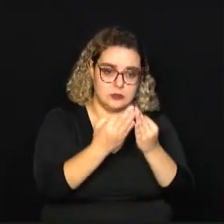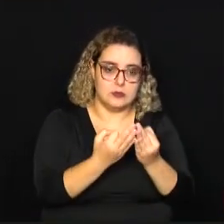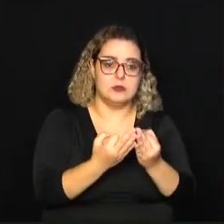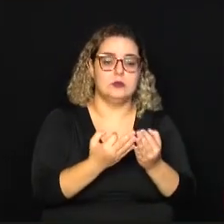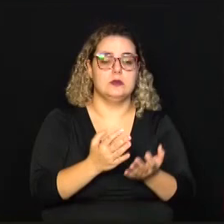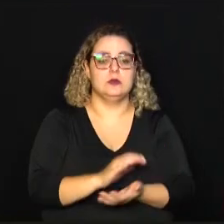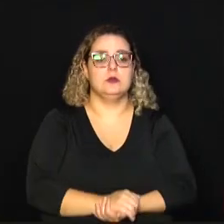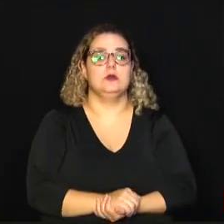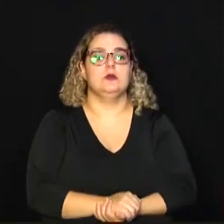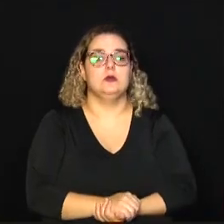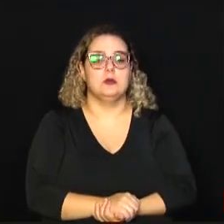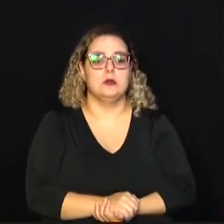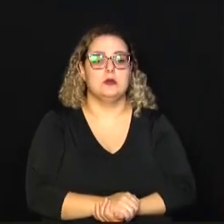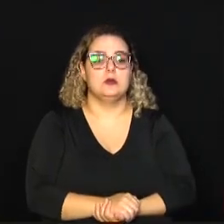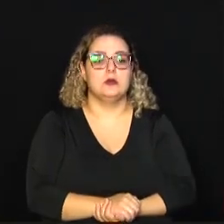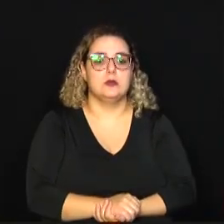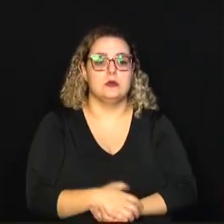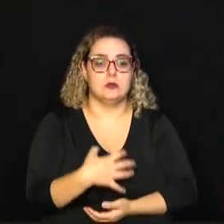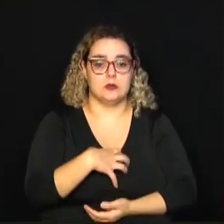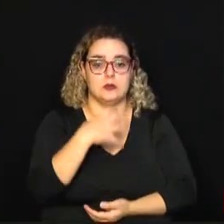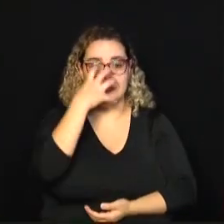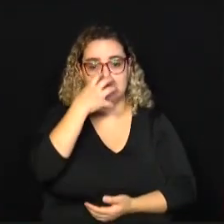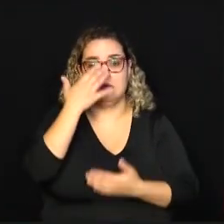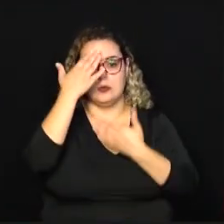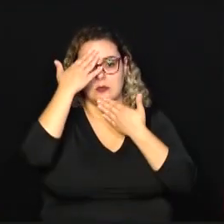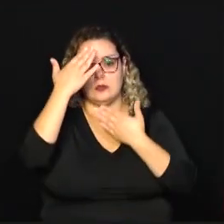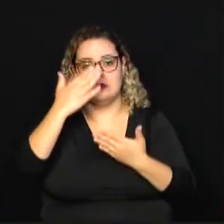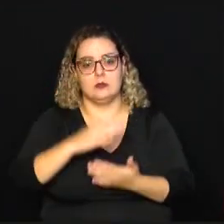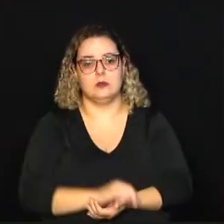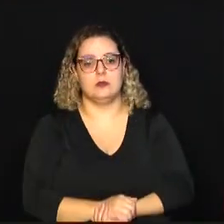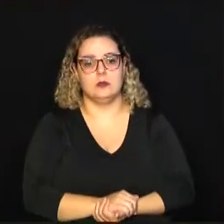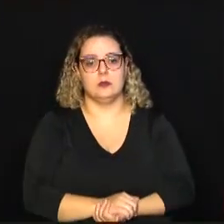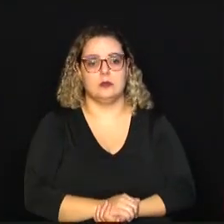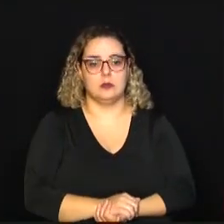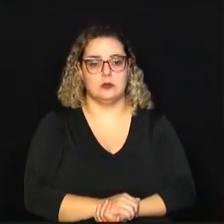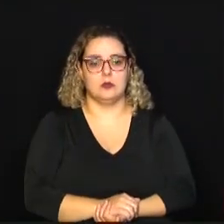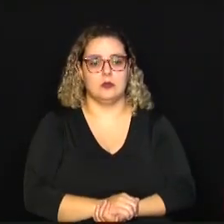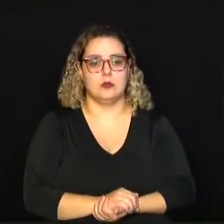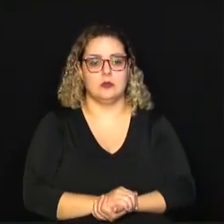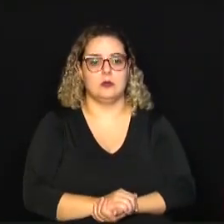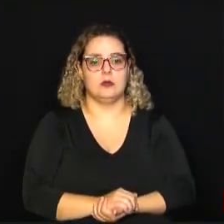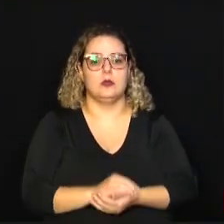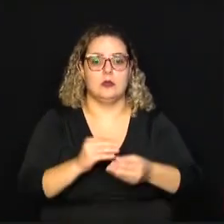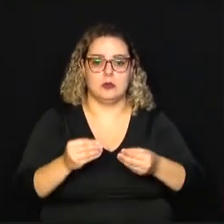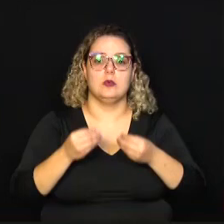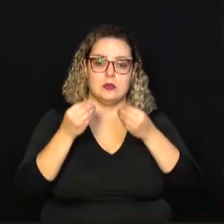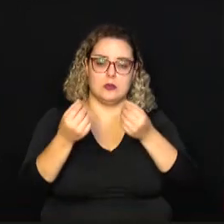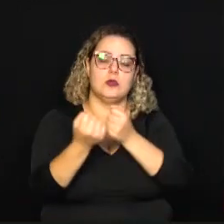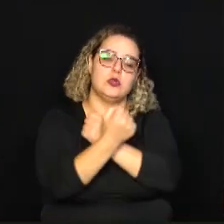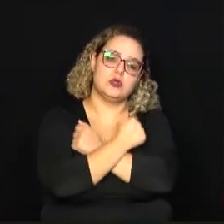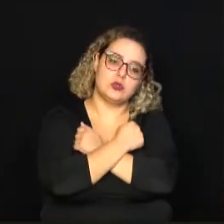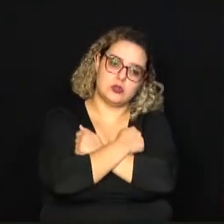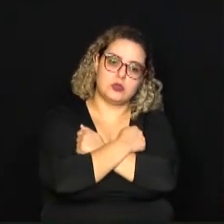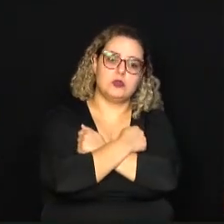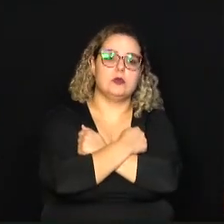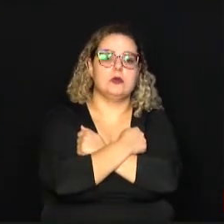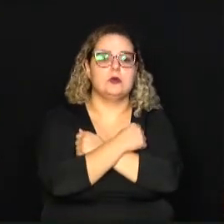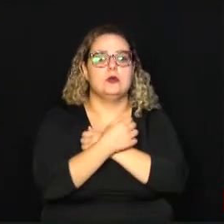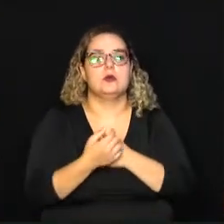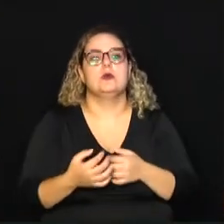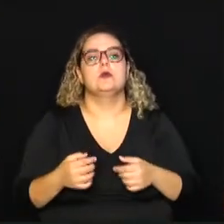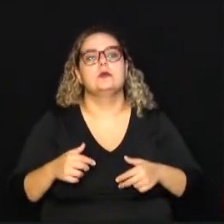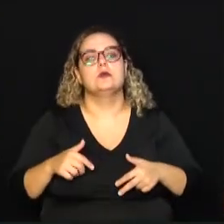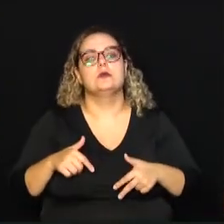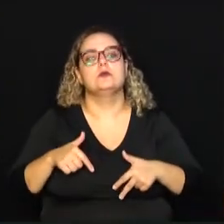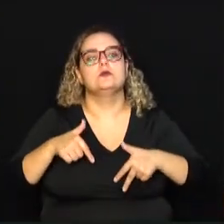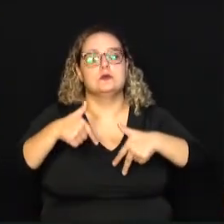atingido, né, de forma mais séria. Então, obrigada. Leve o nosso abraço, né, aos companheiros militantes da